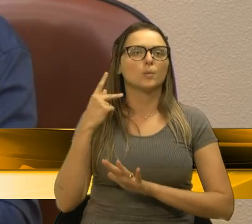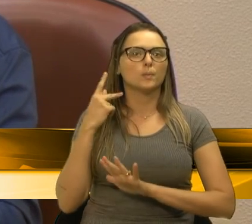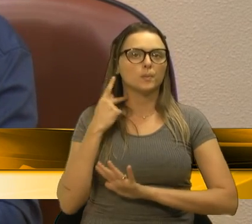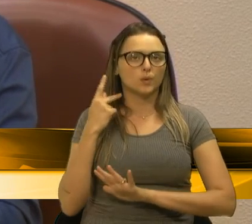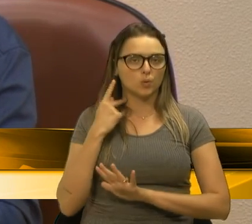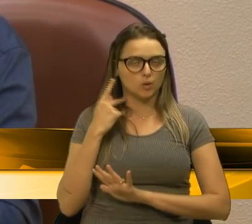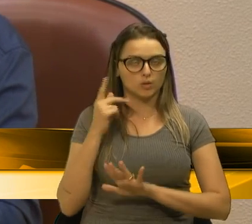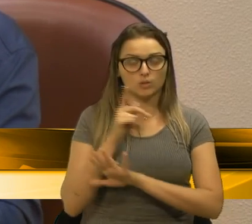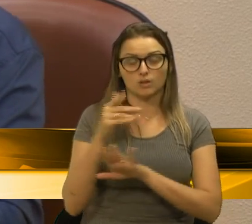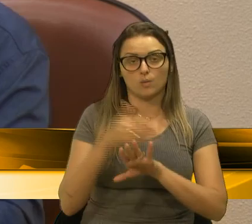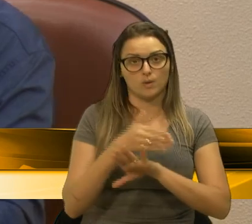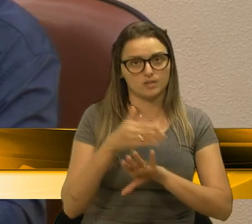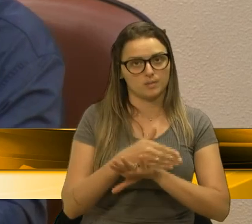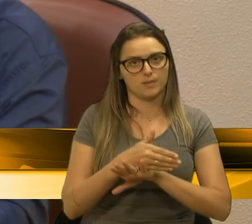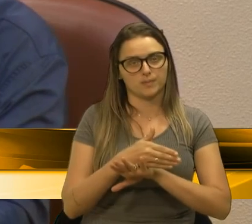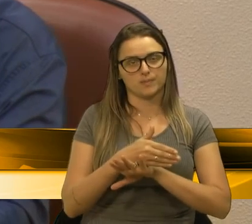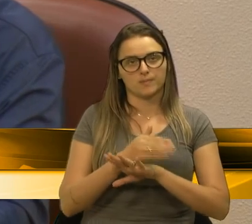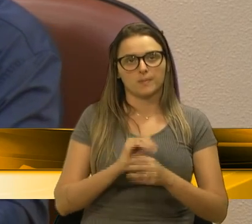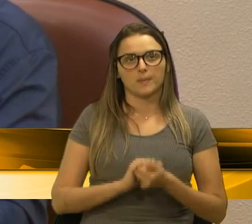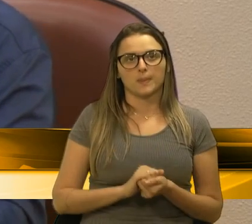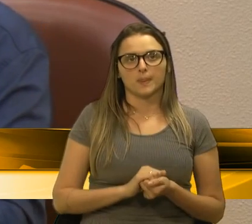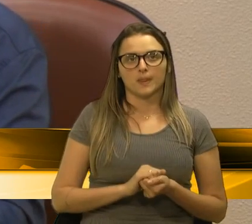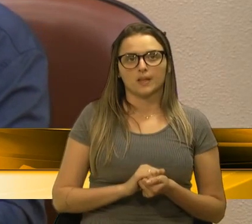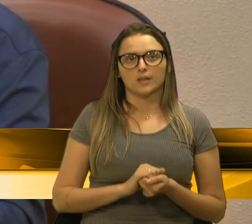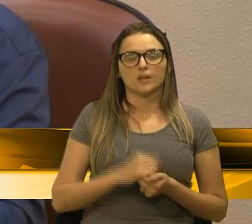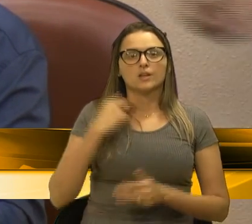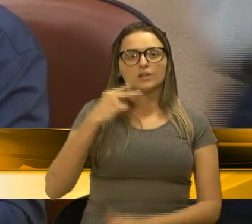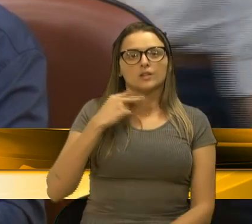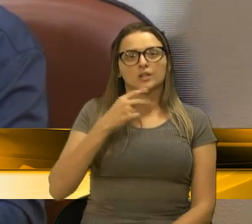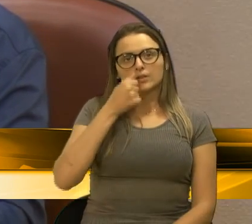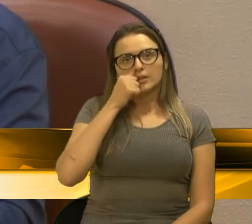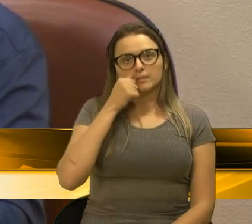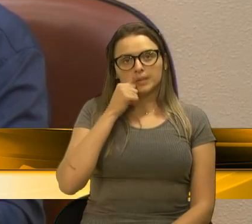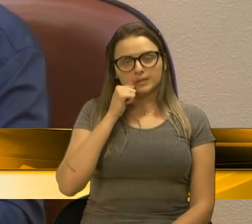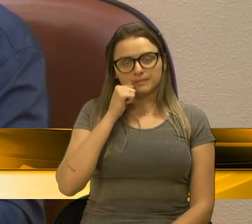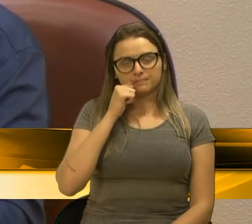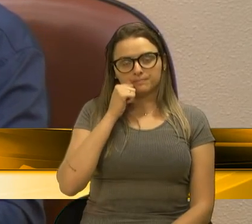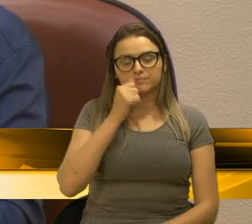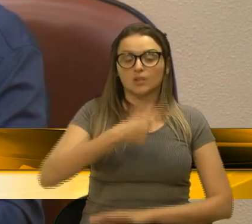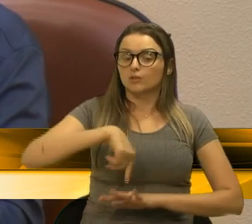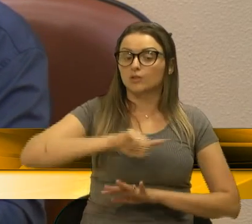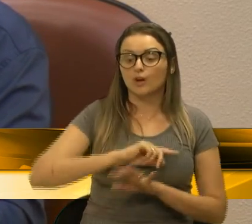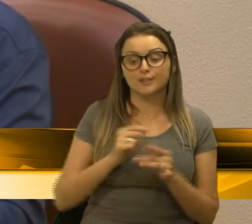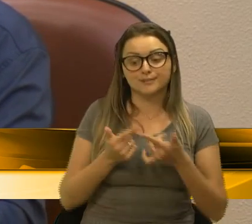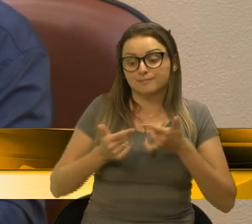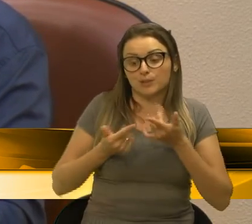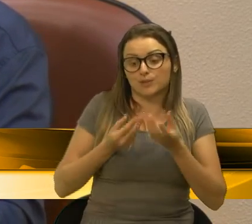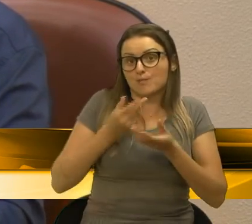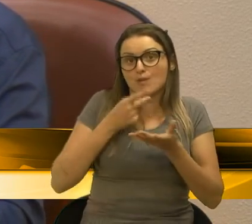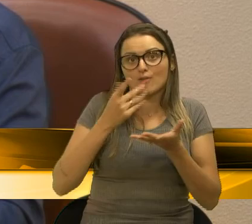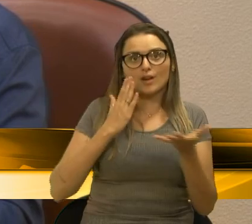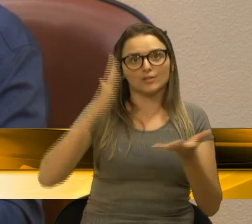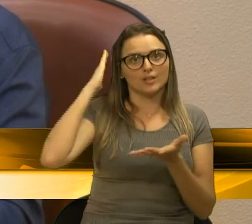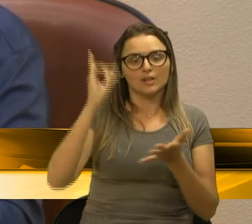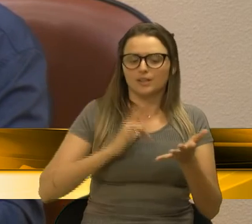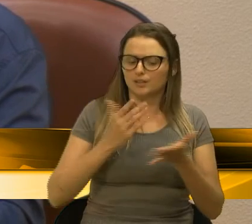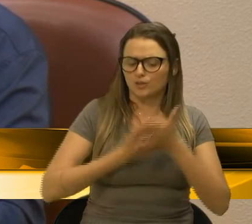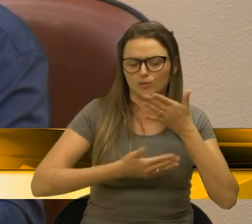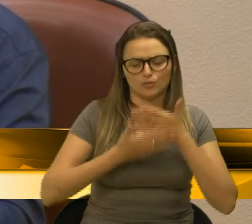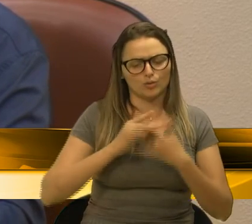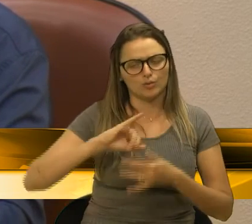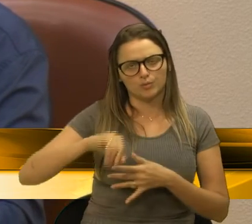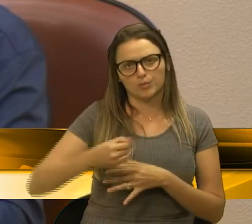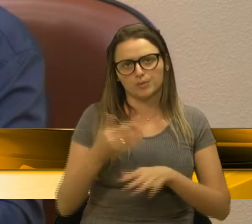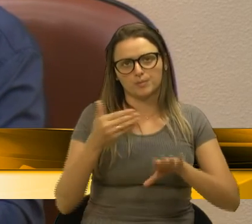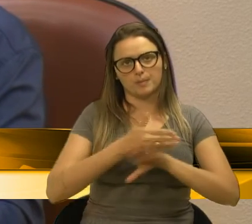do comparecimento, que não é o caso. Vereadora Paula Iores, a gente fica sem a palavra dele. Ele teve toda a oportunidade